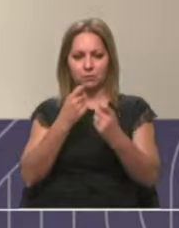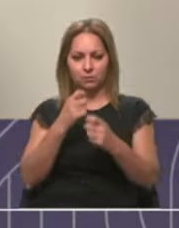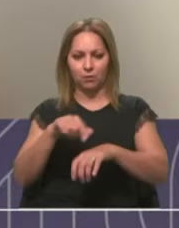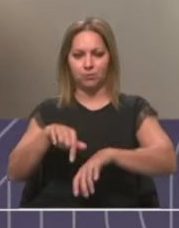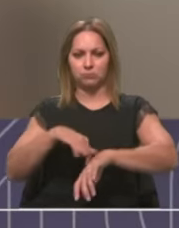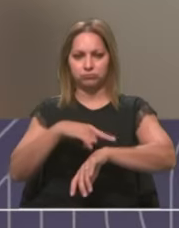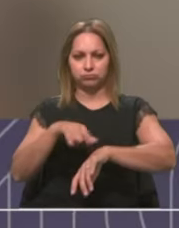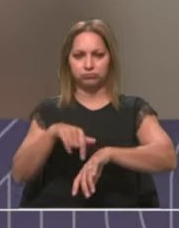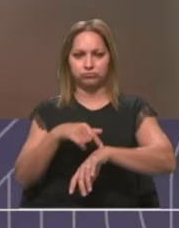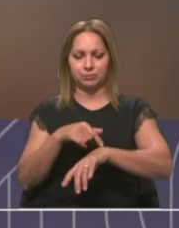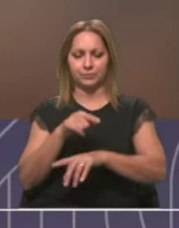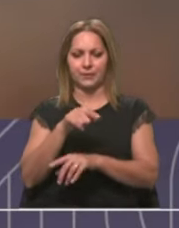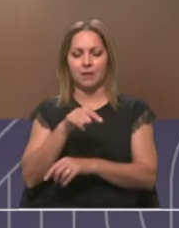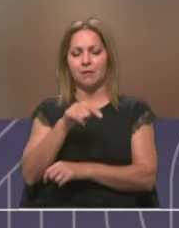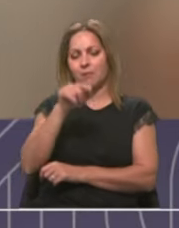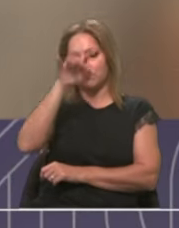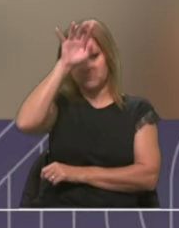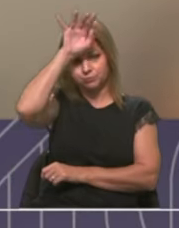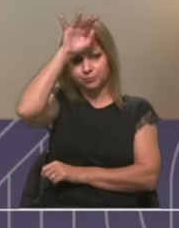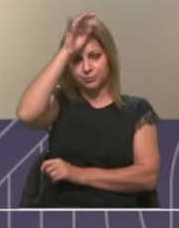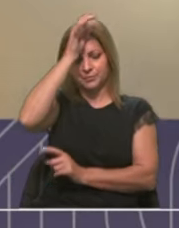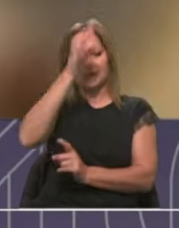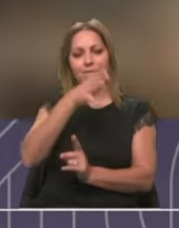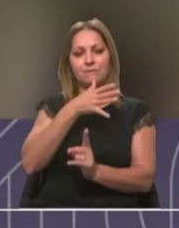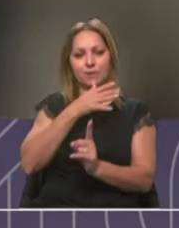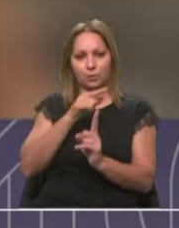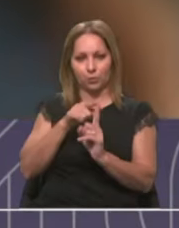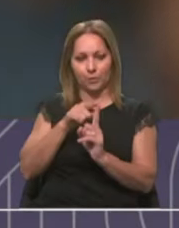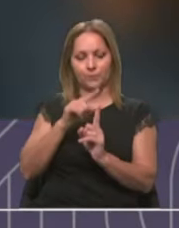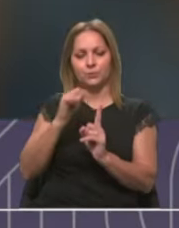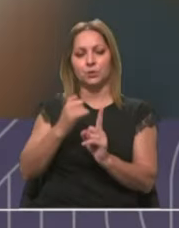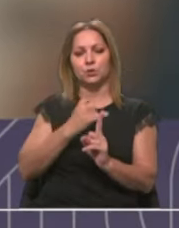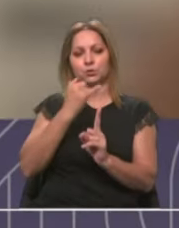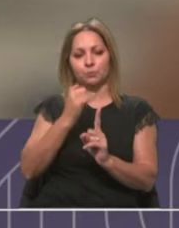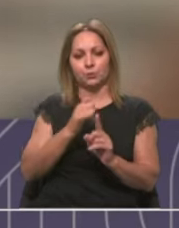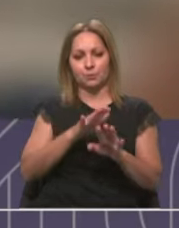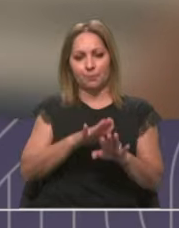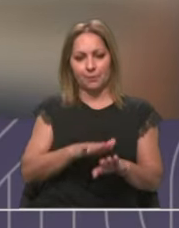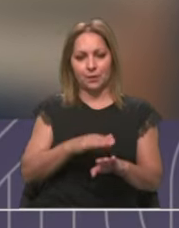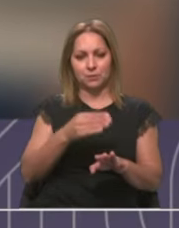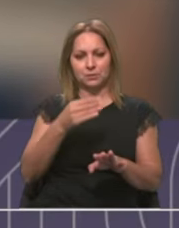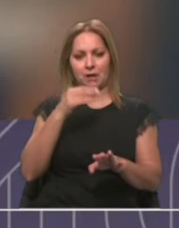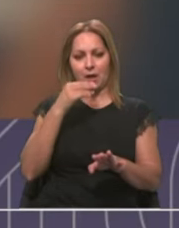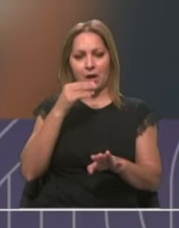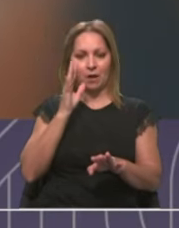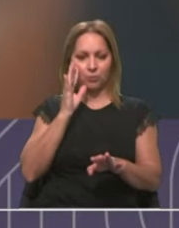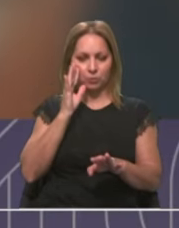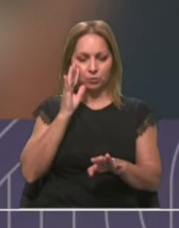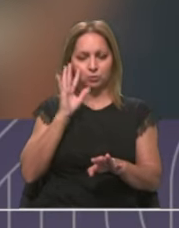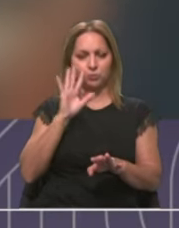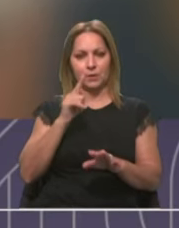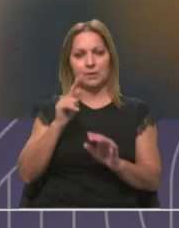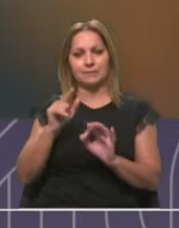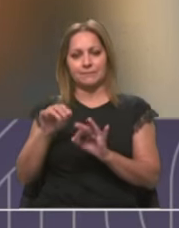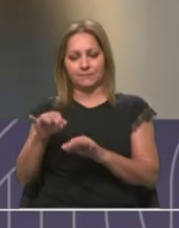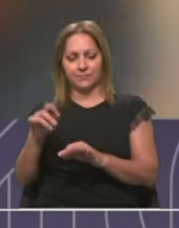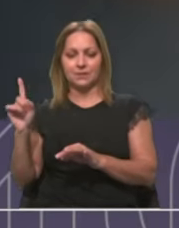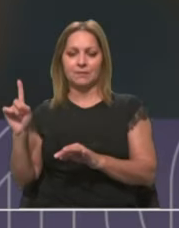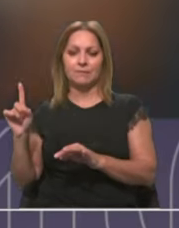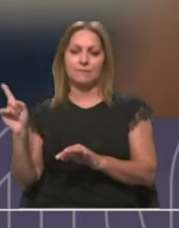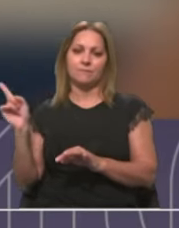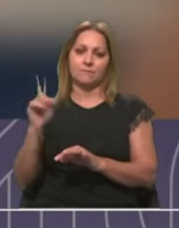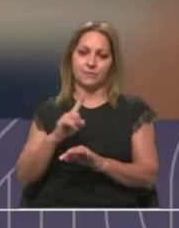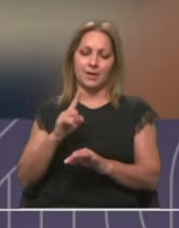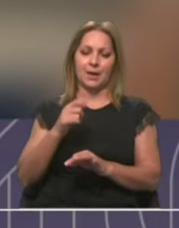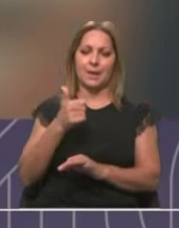José Castelo Branco foi ouvido em primeiro lugar e depois foi feita uma pausa para almoço e quando regressaram foi ouvido o testemunho de